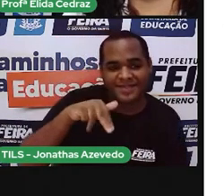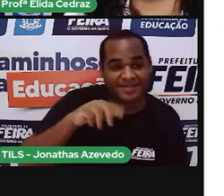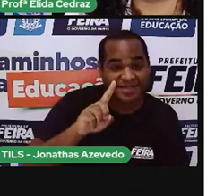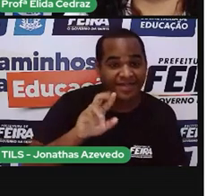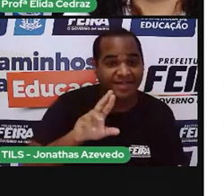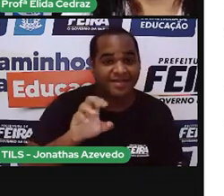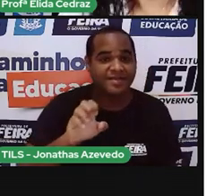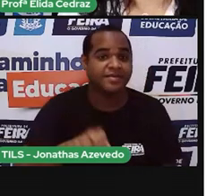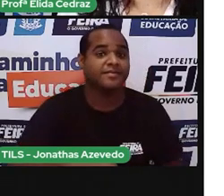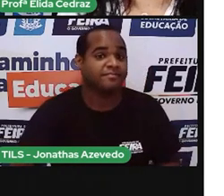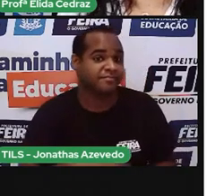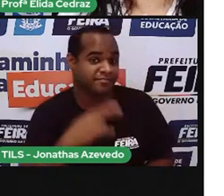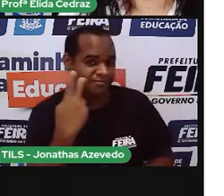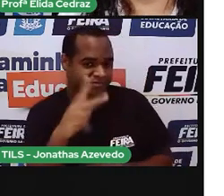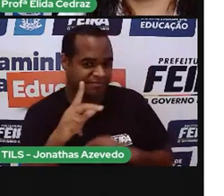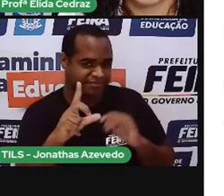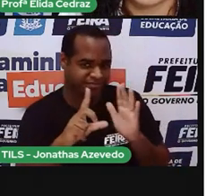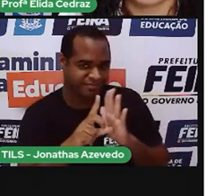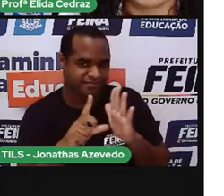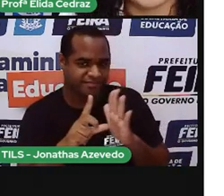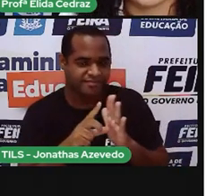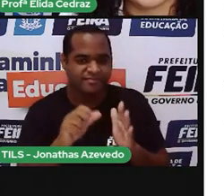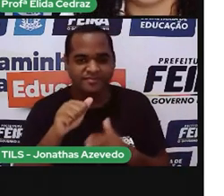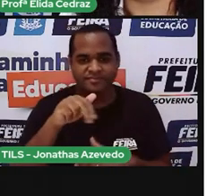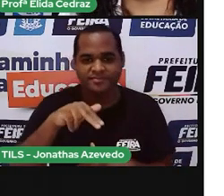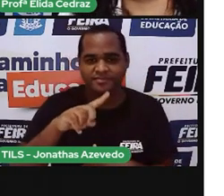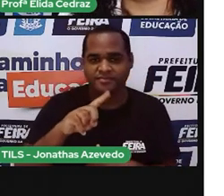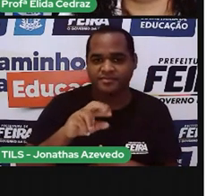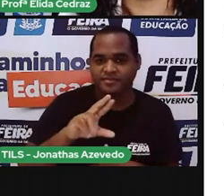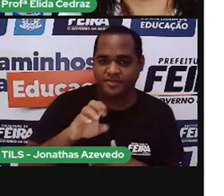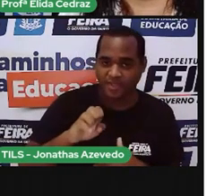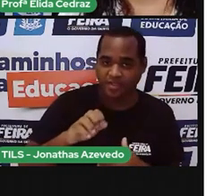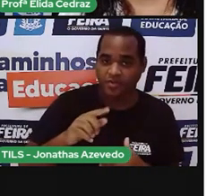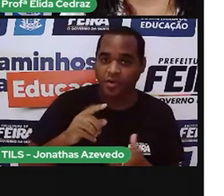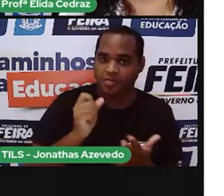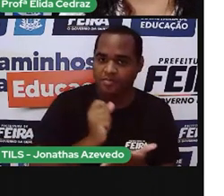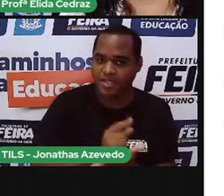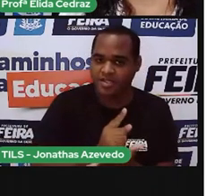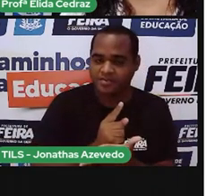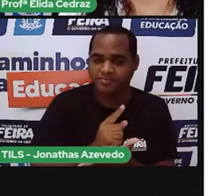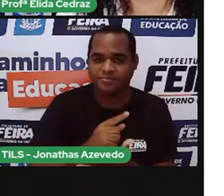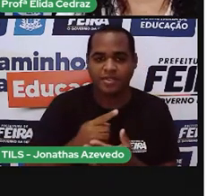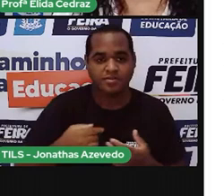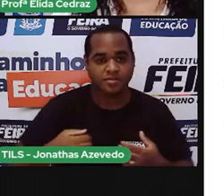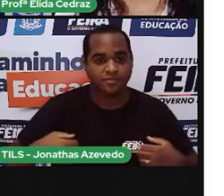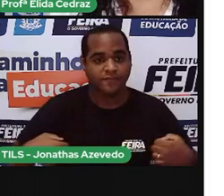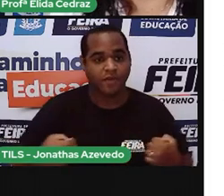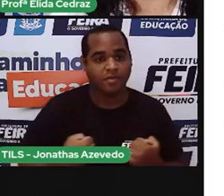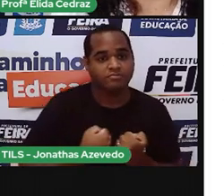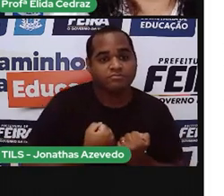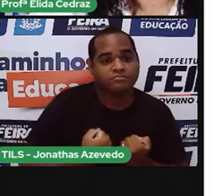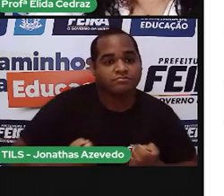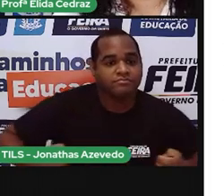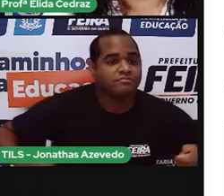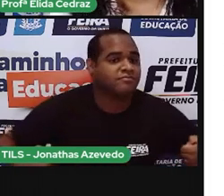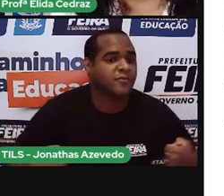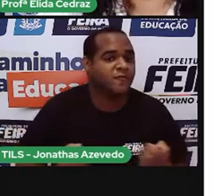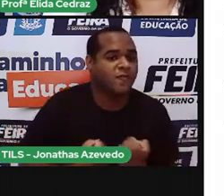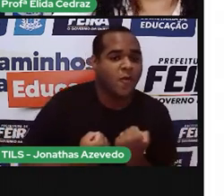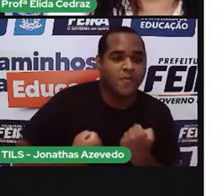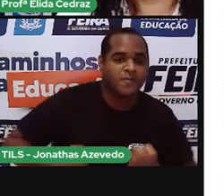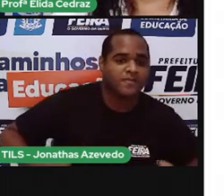mestre né foi na loja do Mestre André eu comprei uma rampa